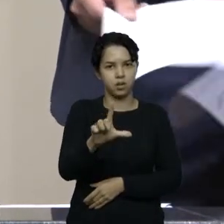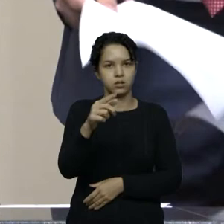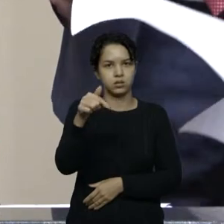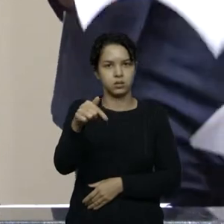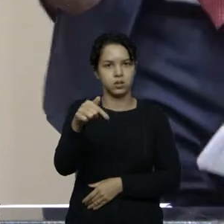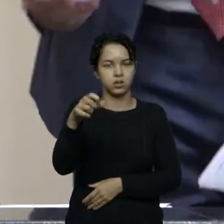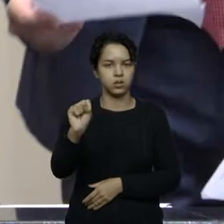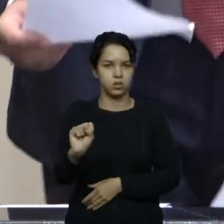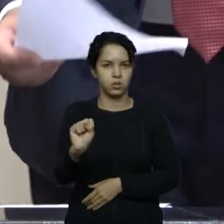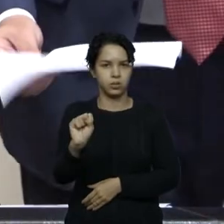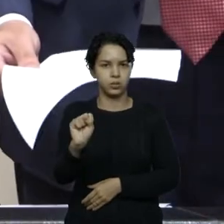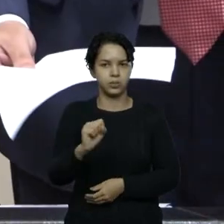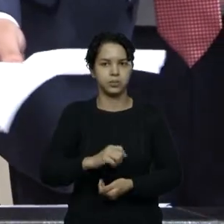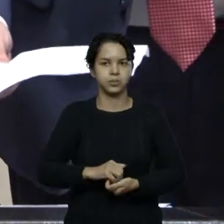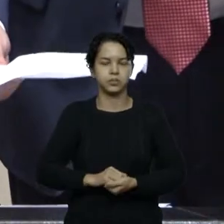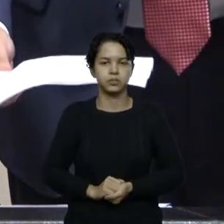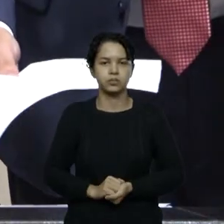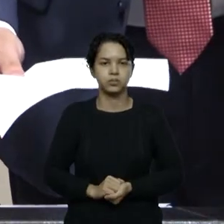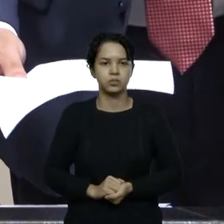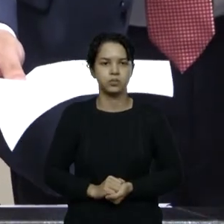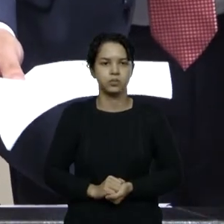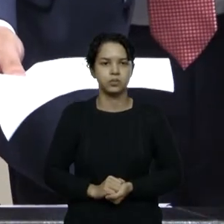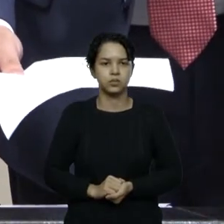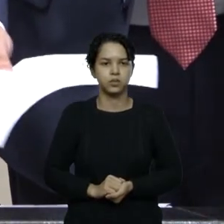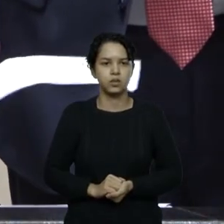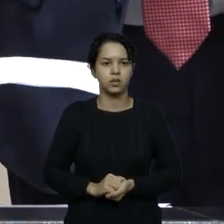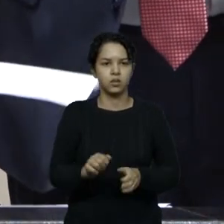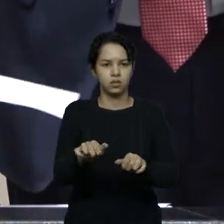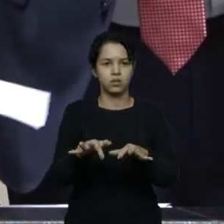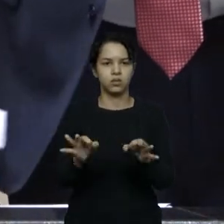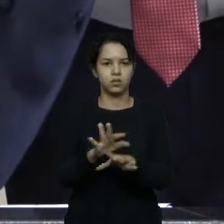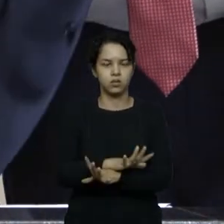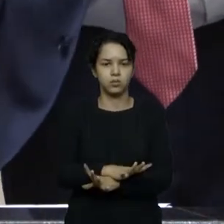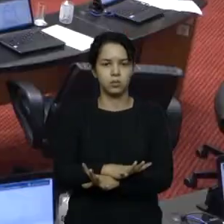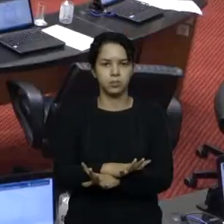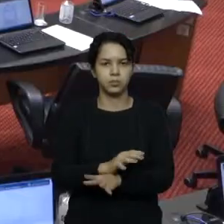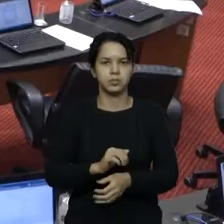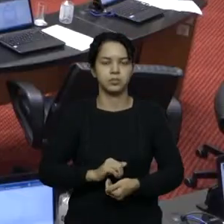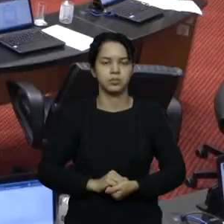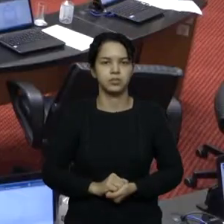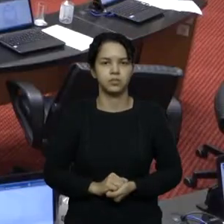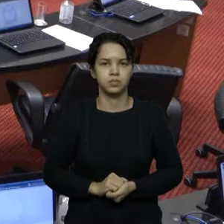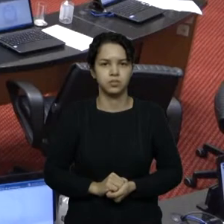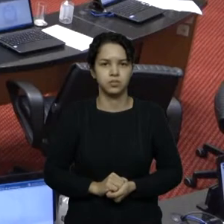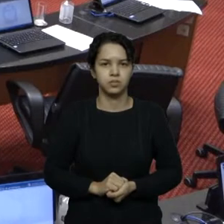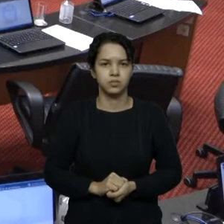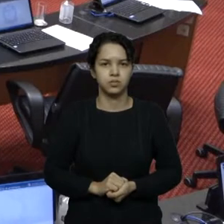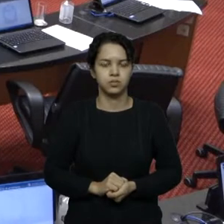78 está encerrada a presente sessão a